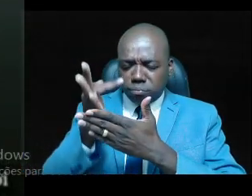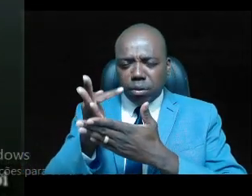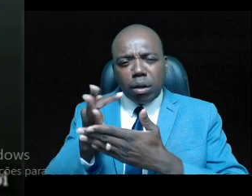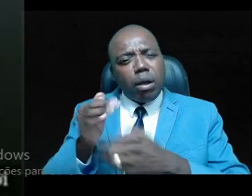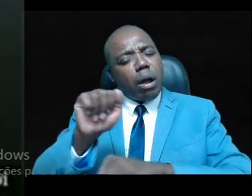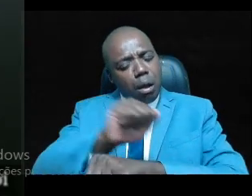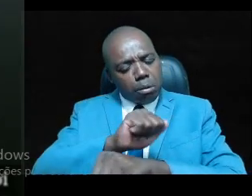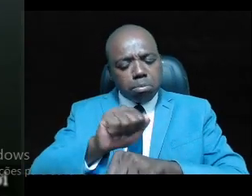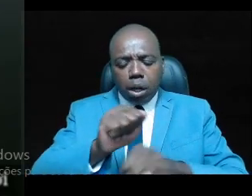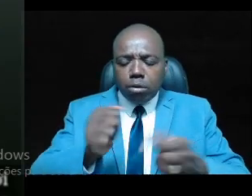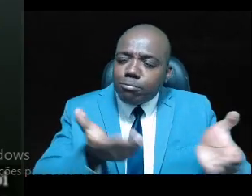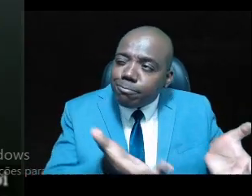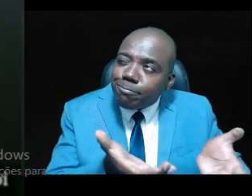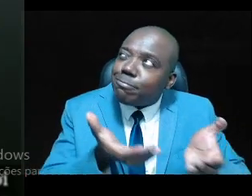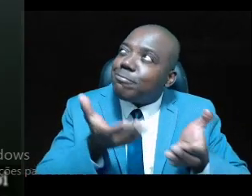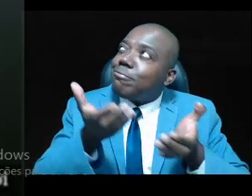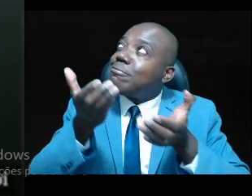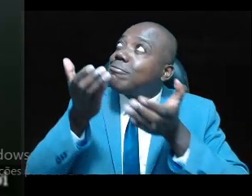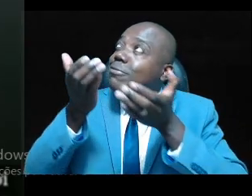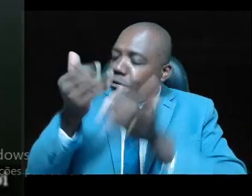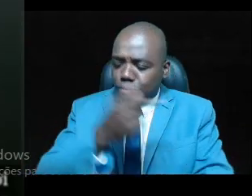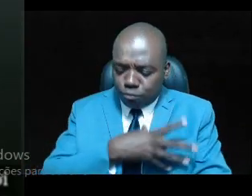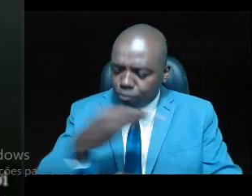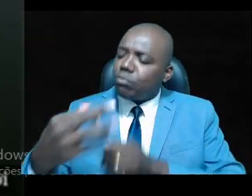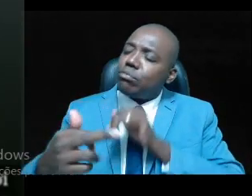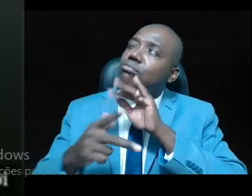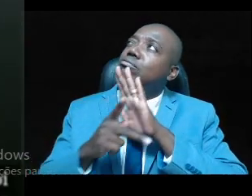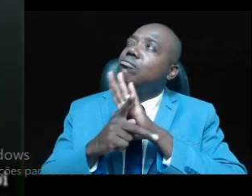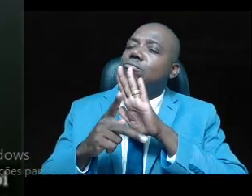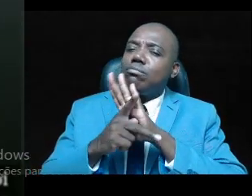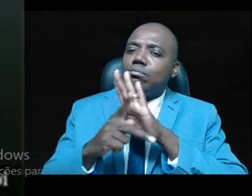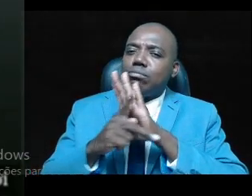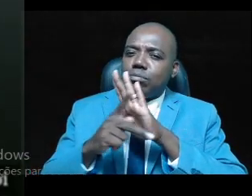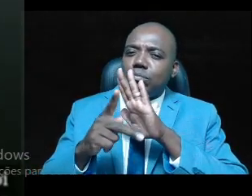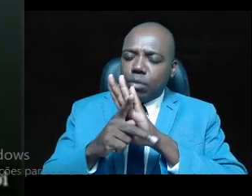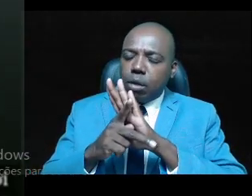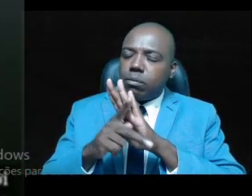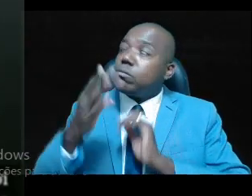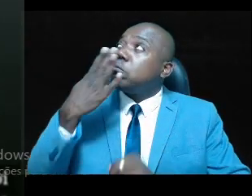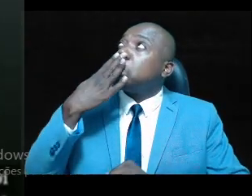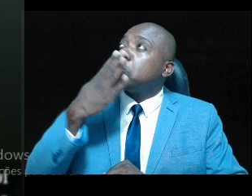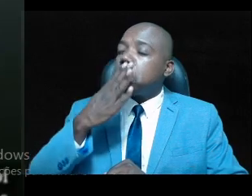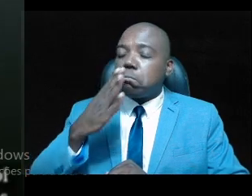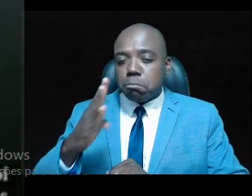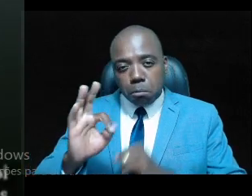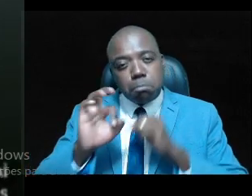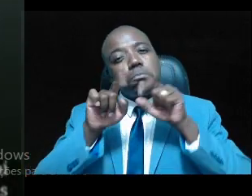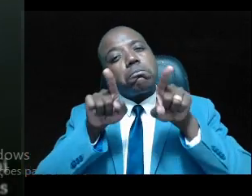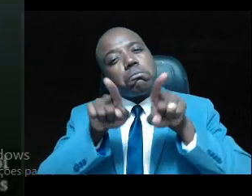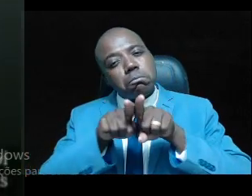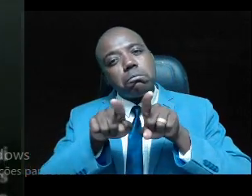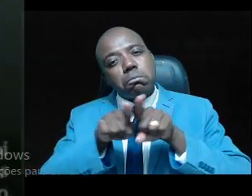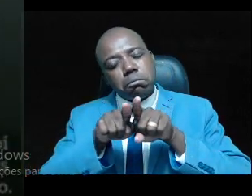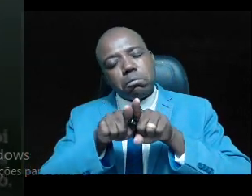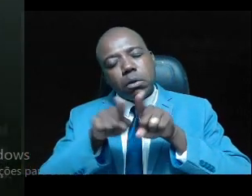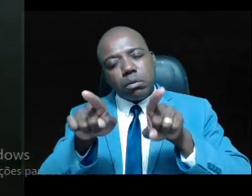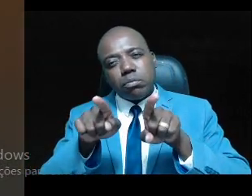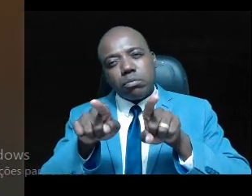Isaque, quando foi provado. Sim, aquele que recebera as promessas ofereceu o seu unigênito.